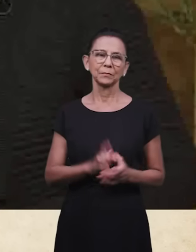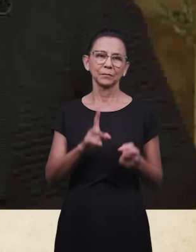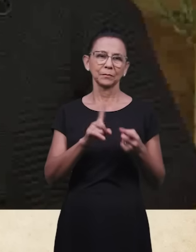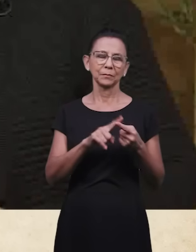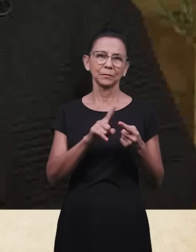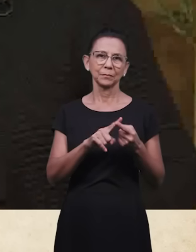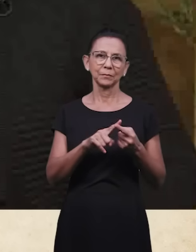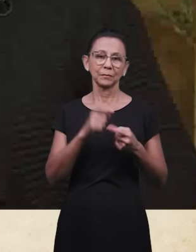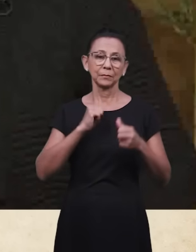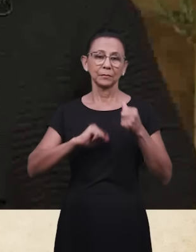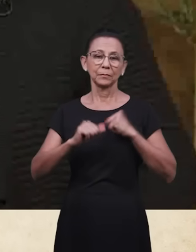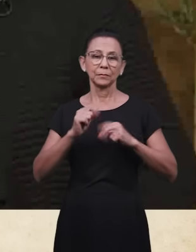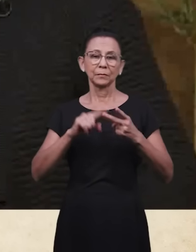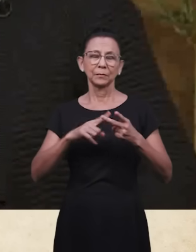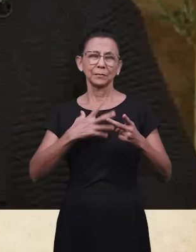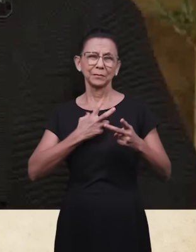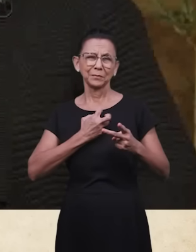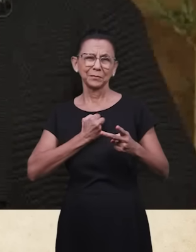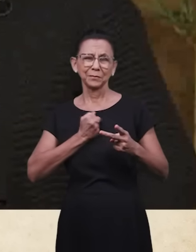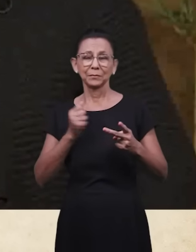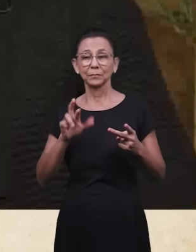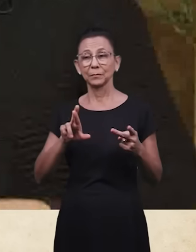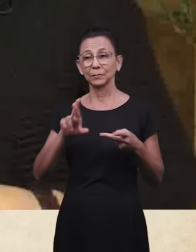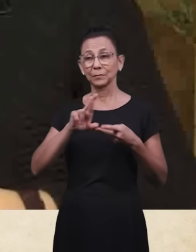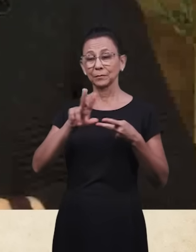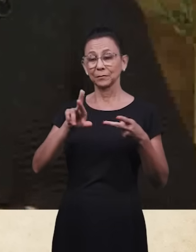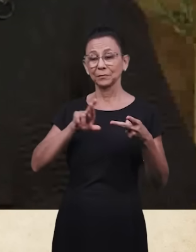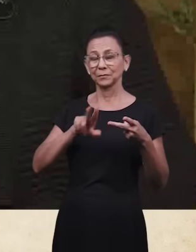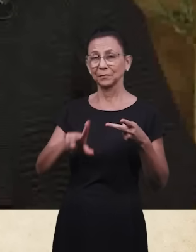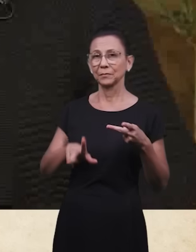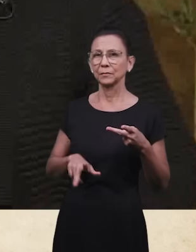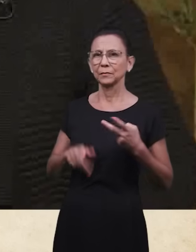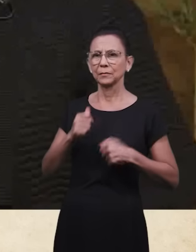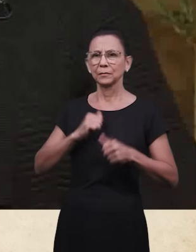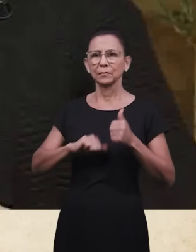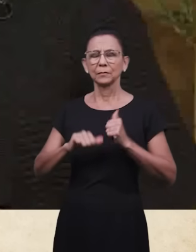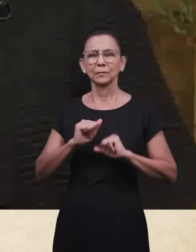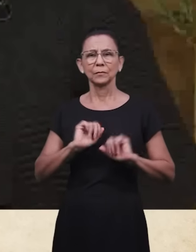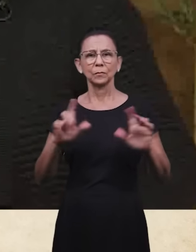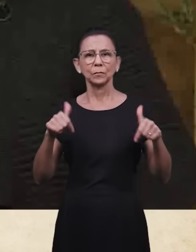Ansiedade não é a mesma coisa que angústia. A